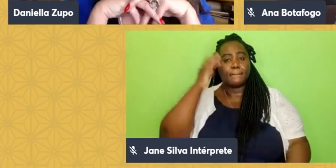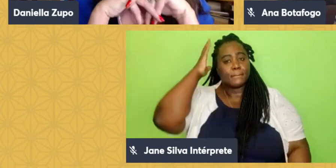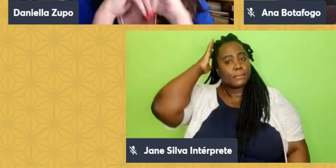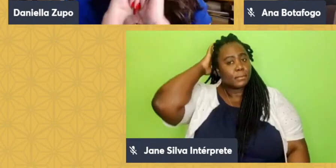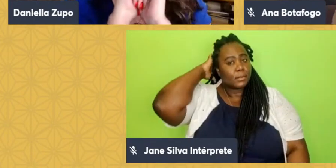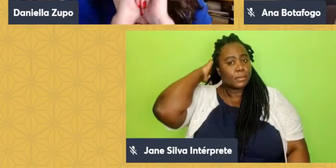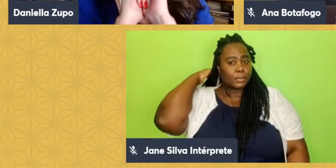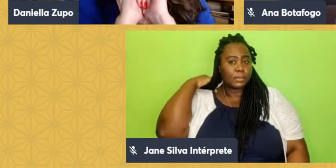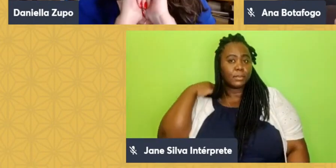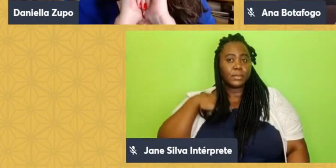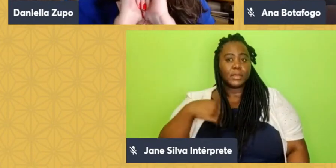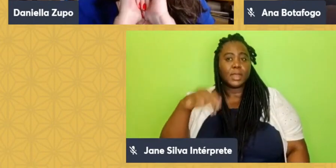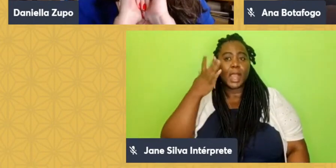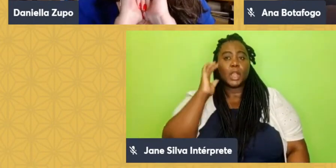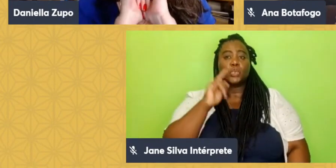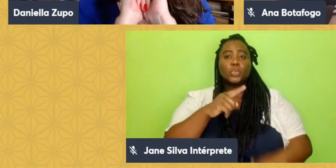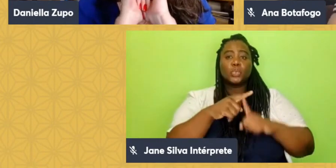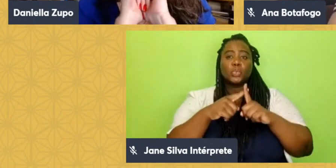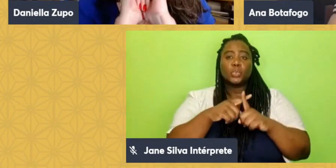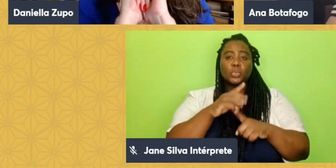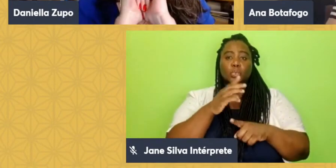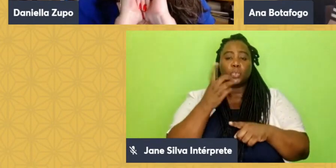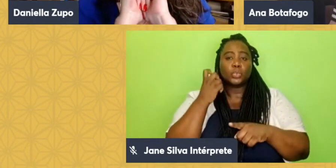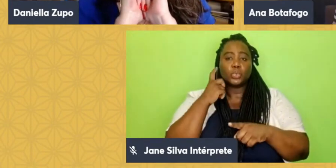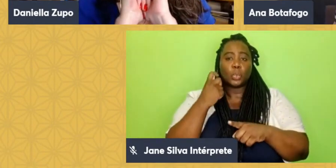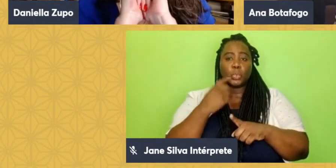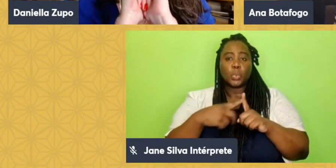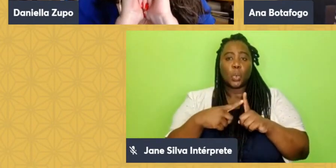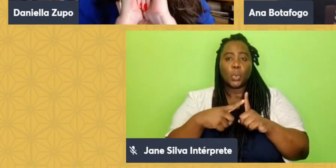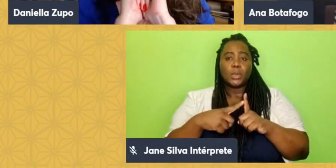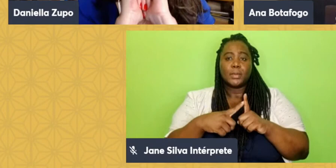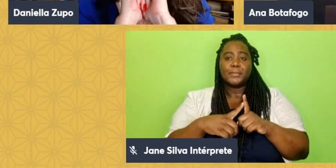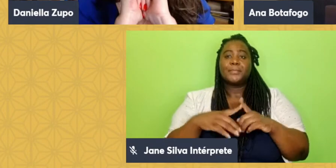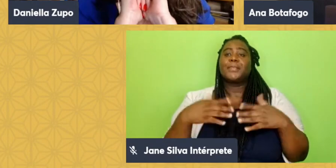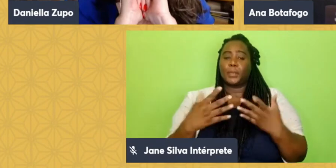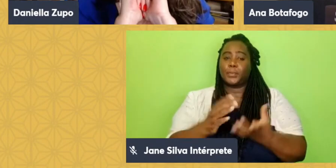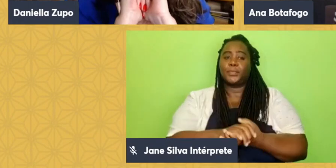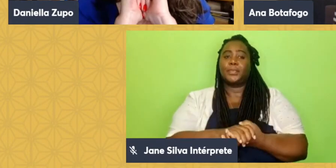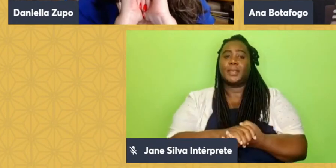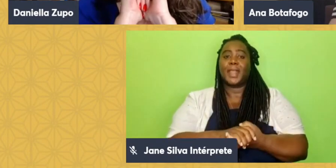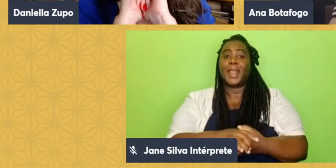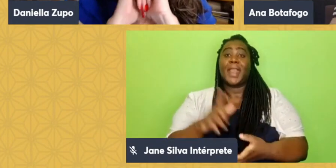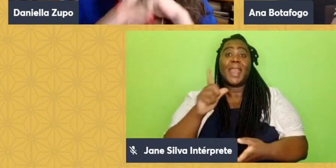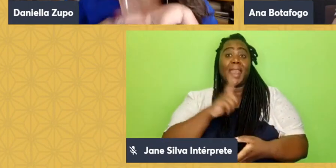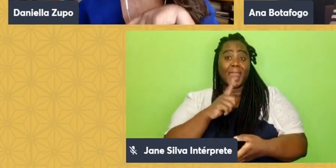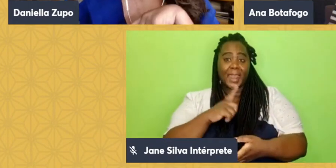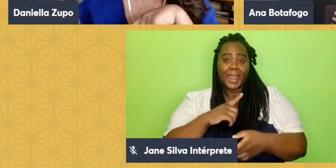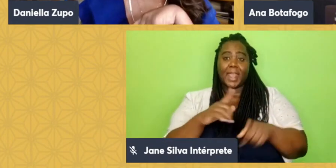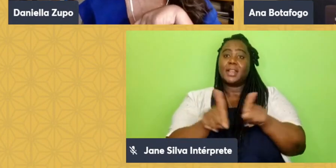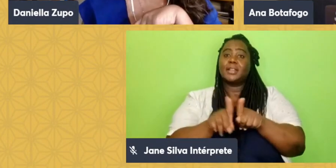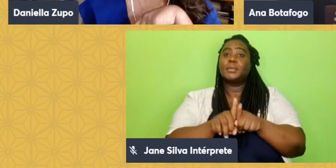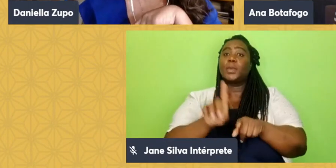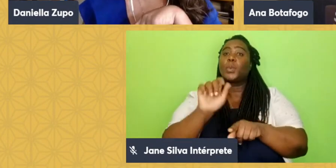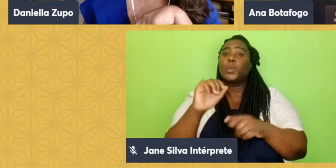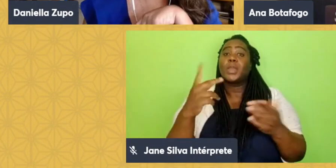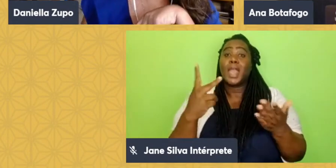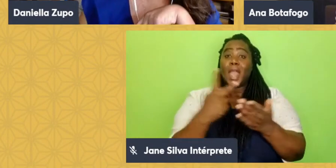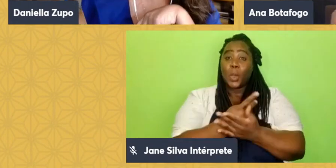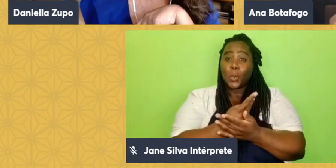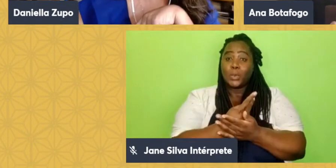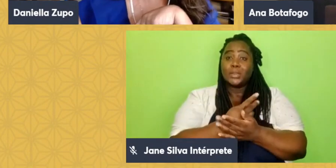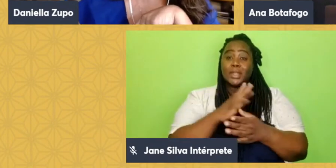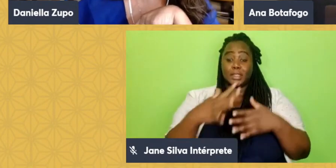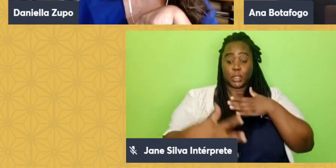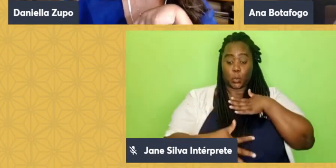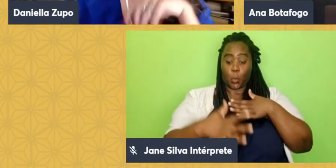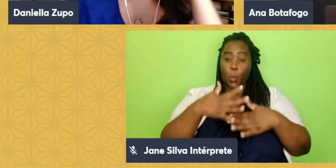eu acho que você tá montada Ana oi oi existe o que acontece em cena e esse corpo